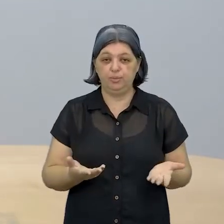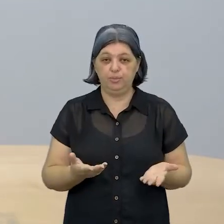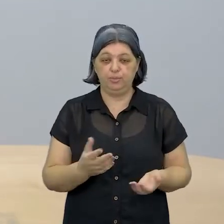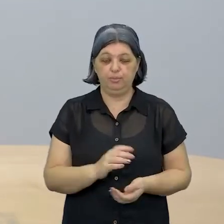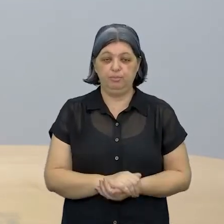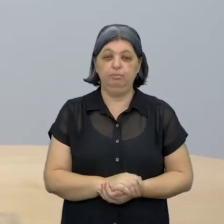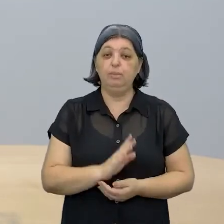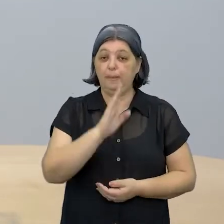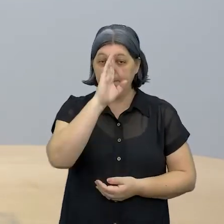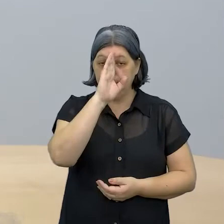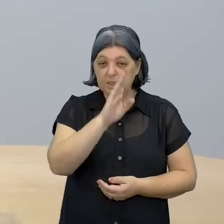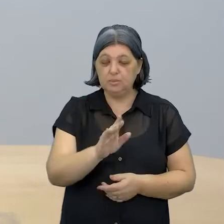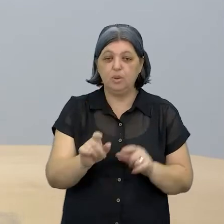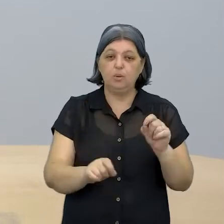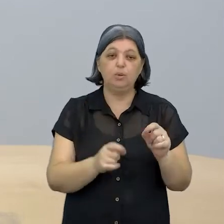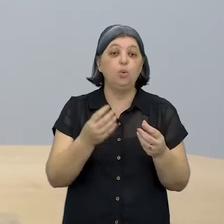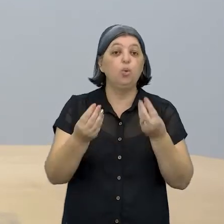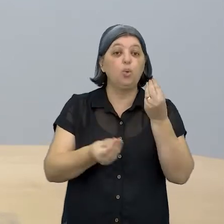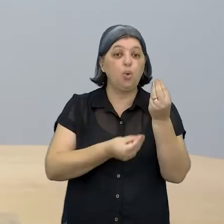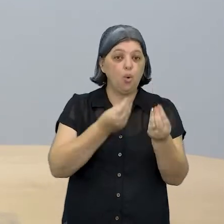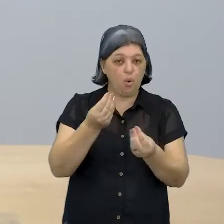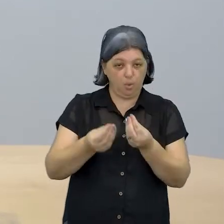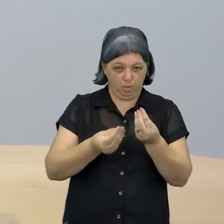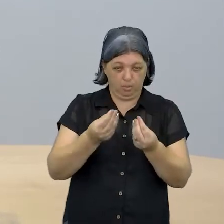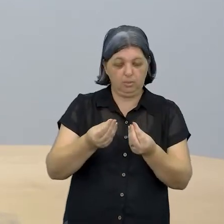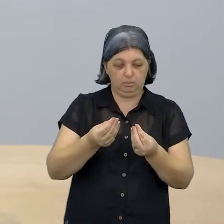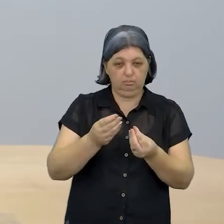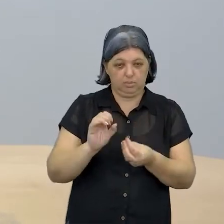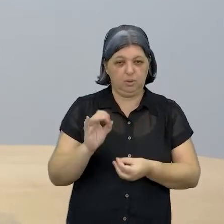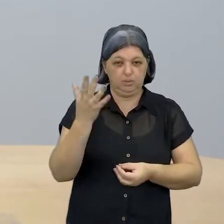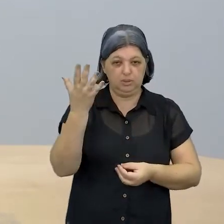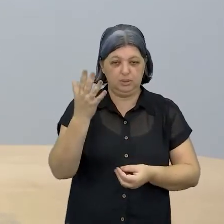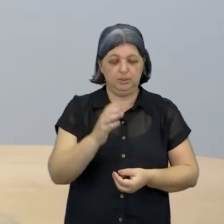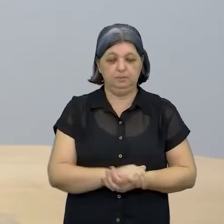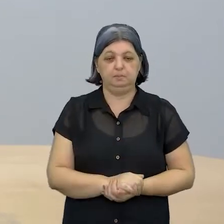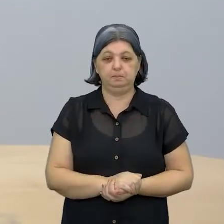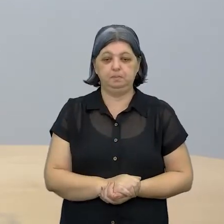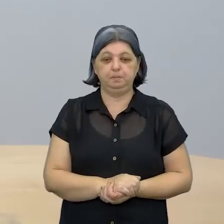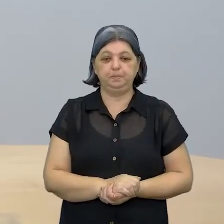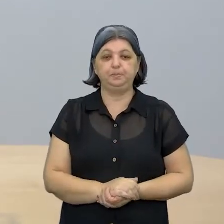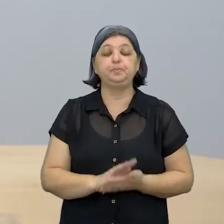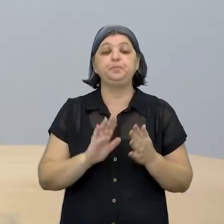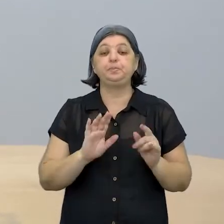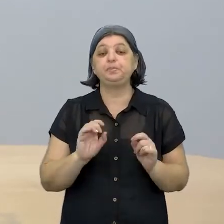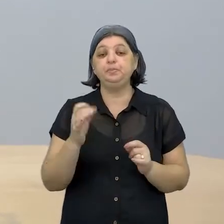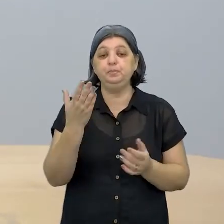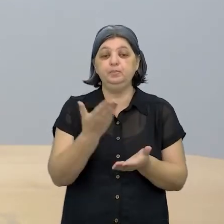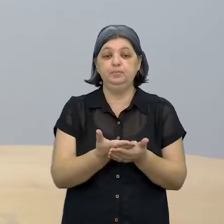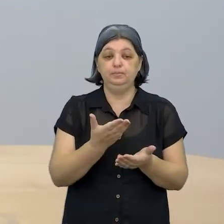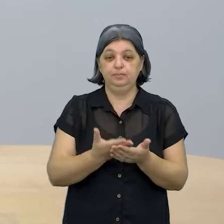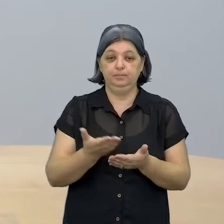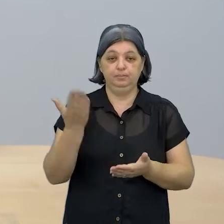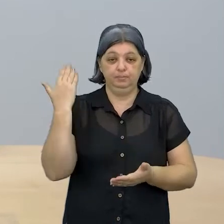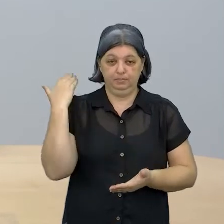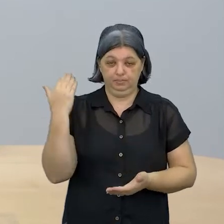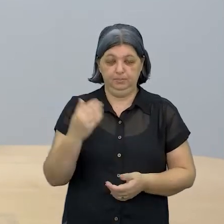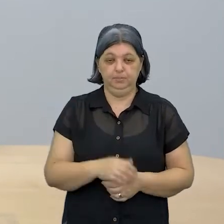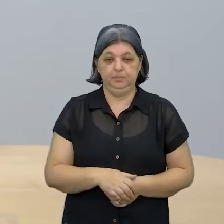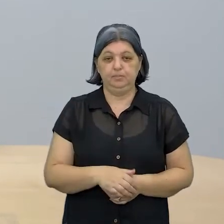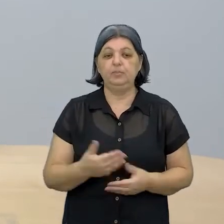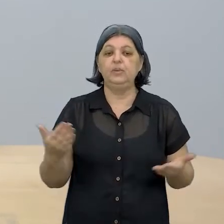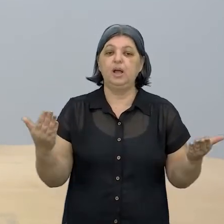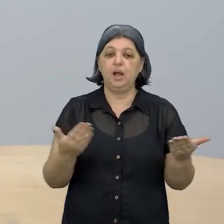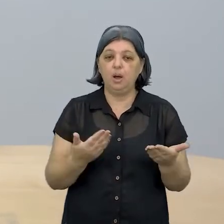mas principalmente como realizar essa punição. Então, o que acontece que a gente viu na aula anterior? Nesse